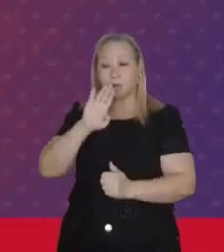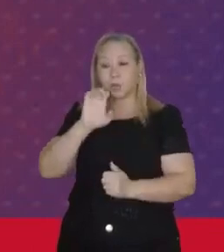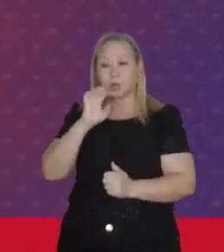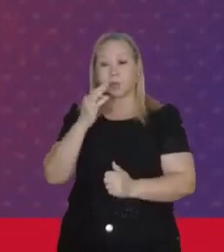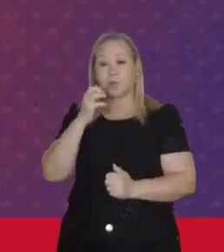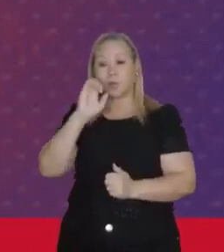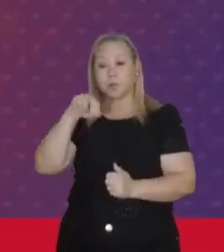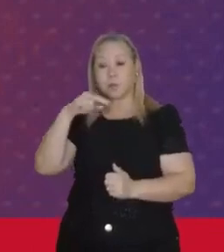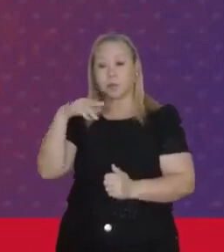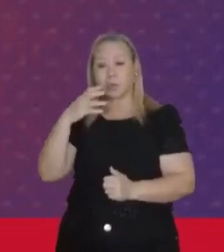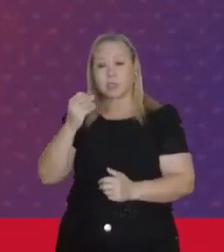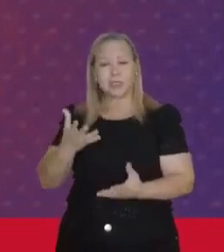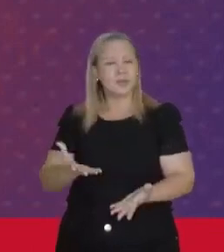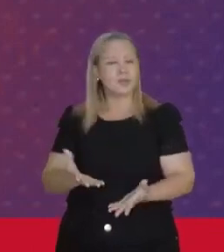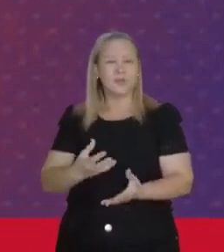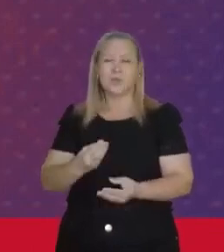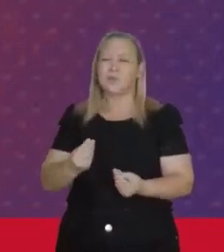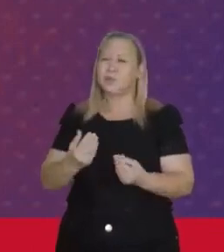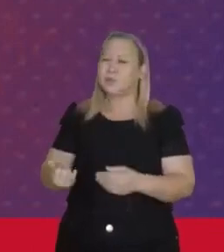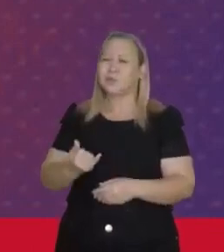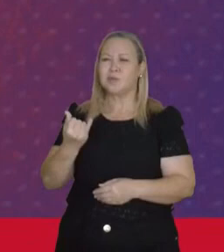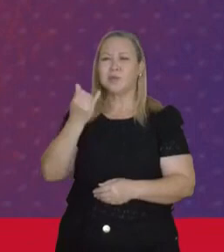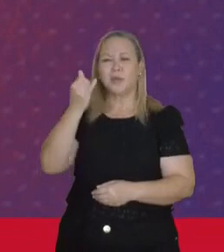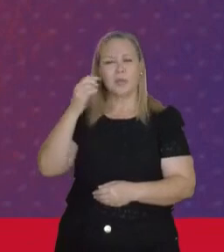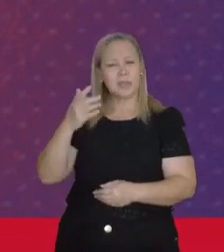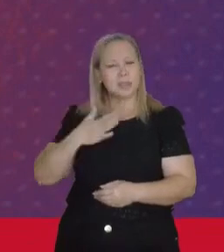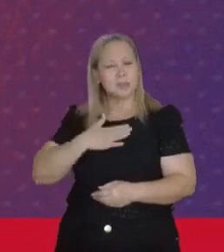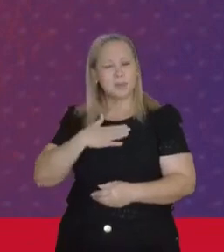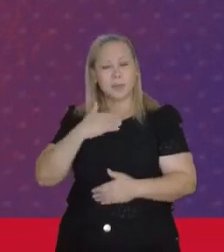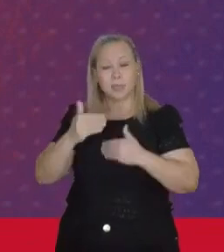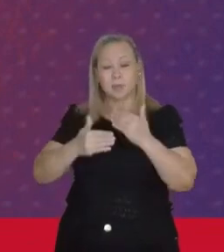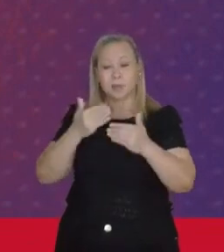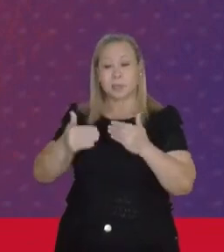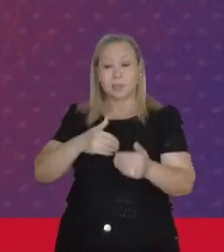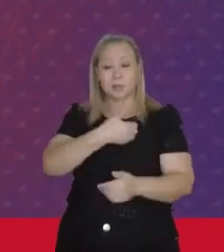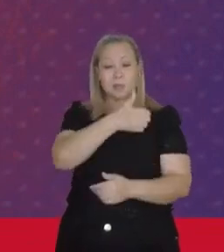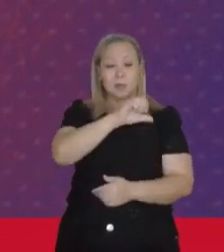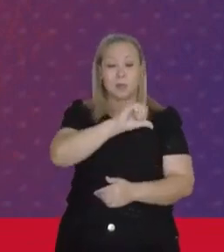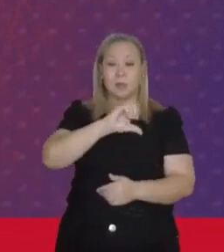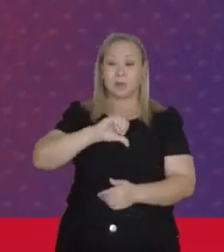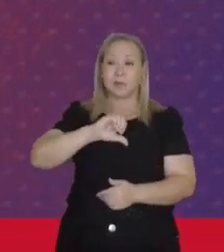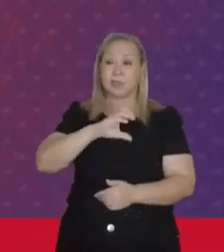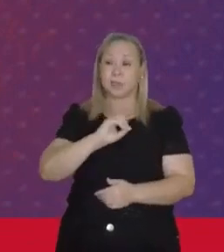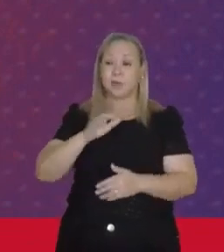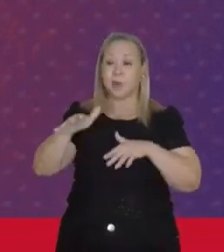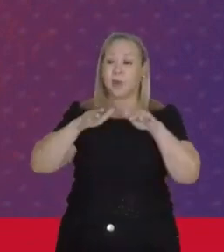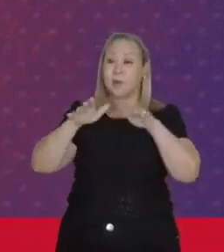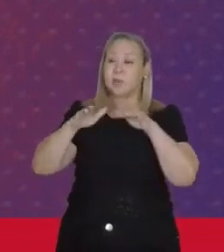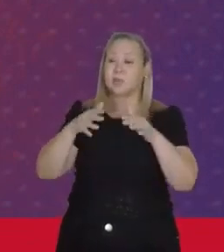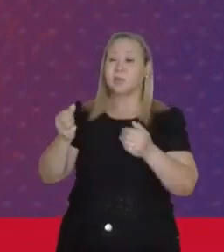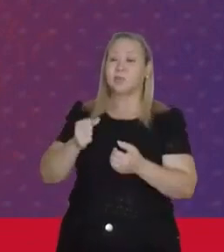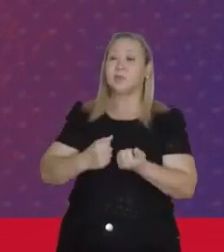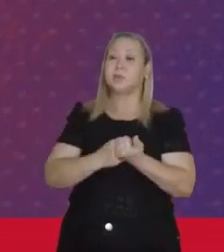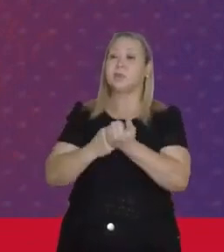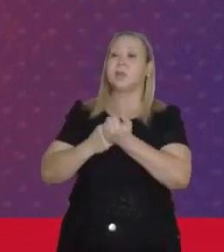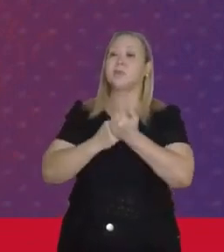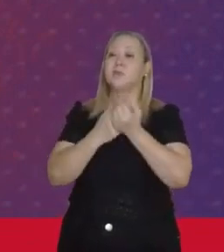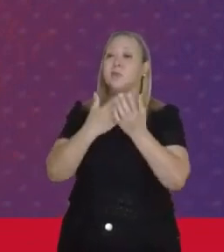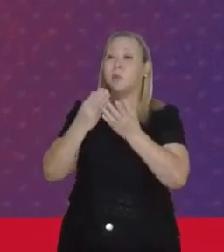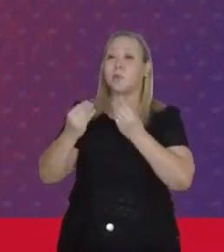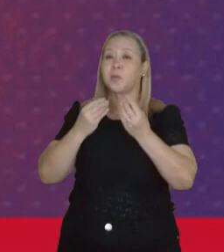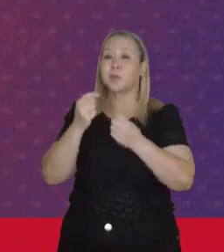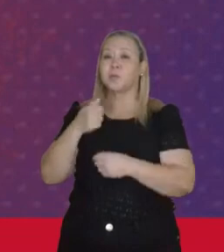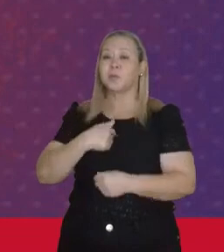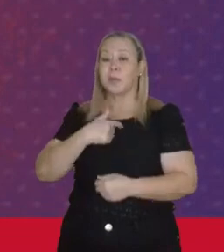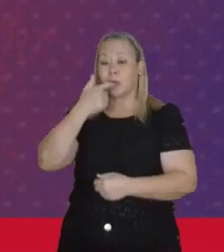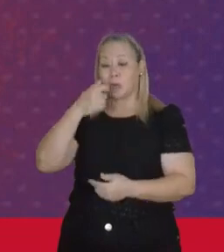muito rico para mim esse processo da década de 90, de mobilização, o que contribuiu muito para